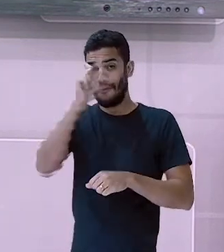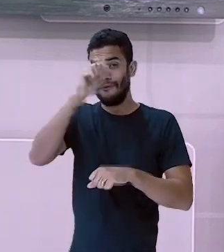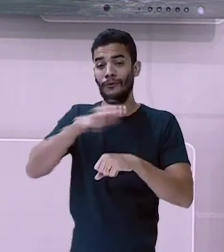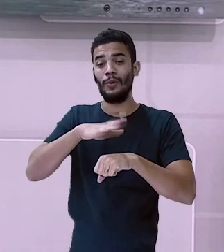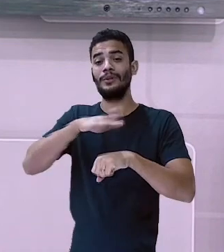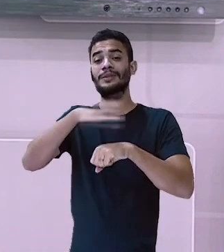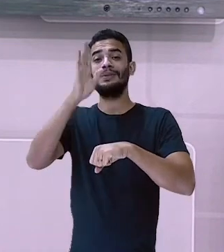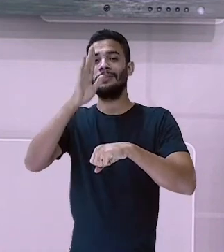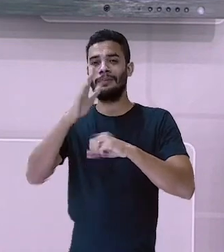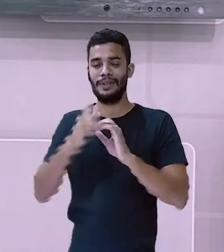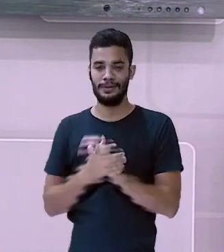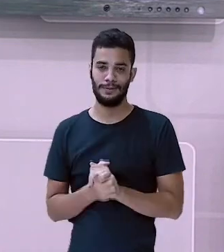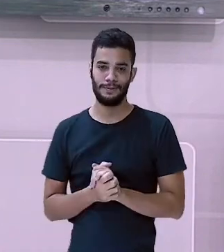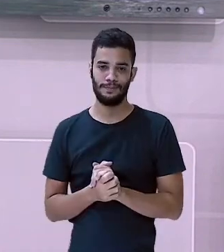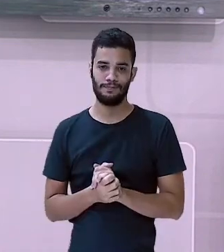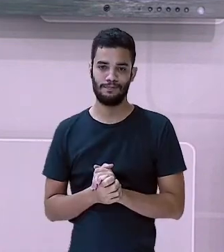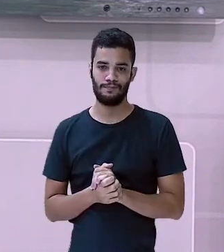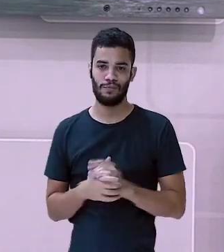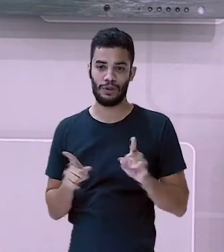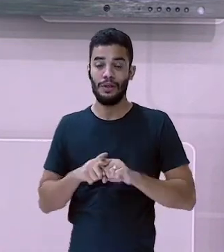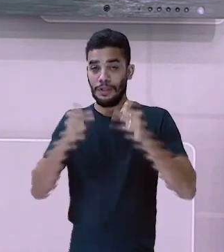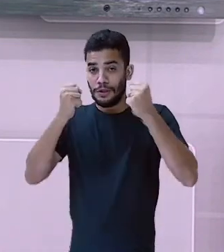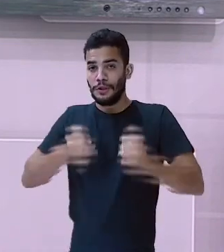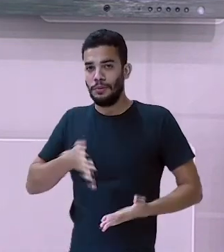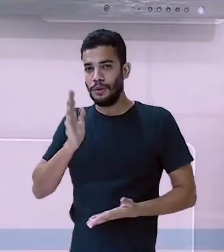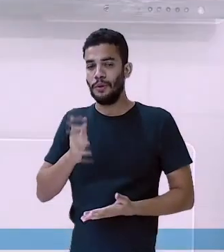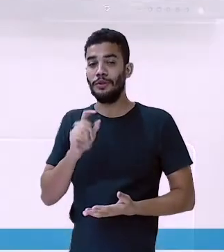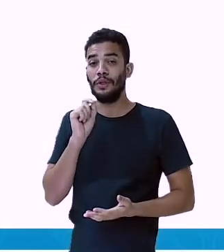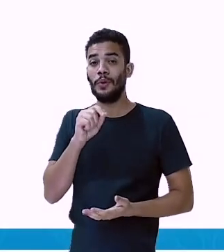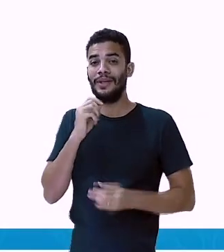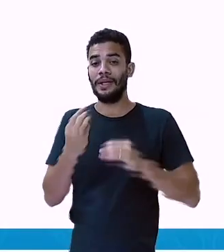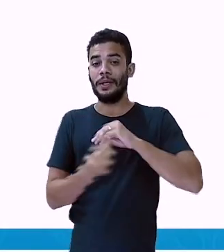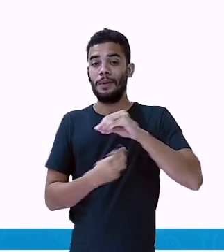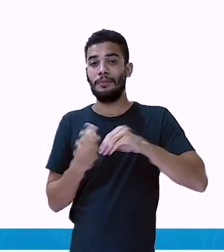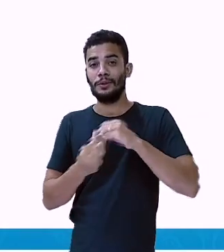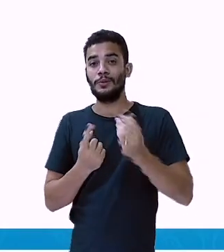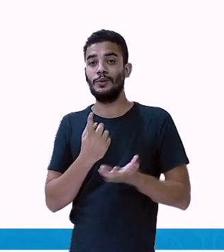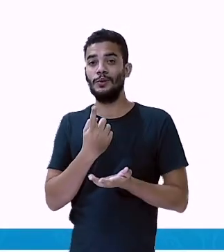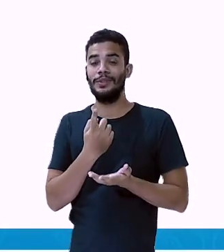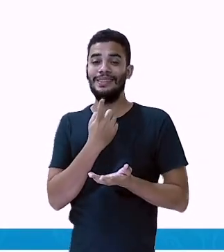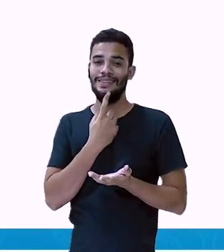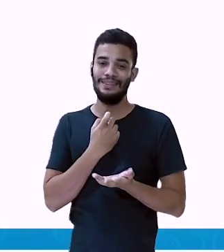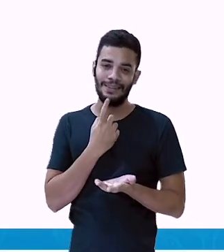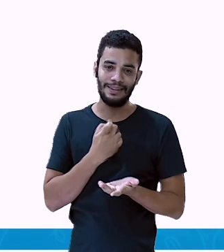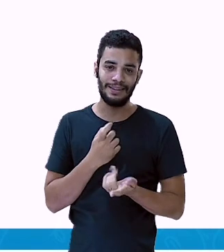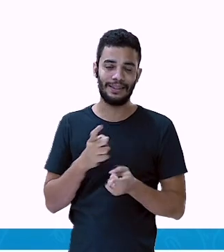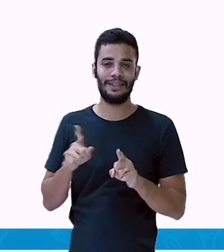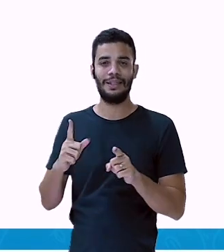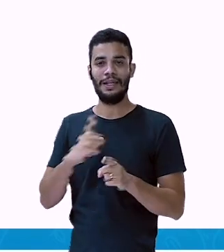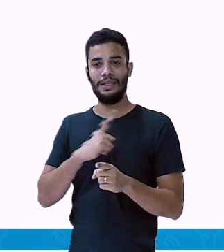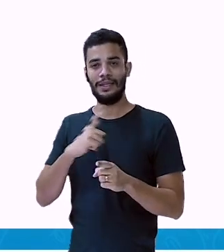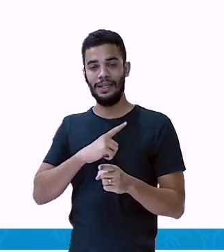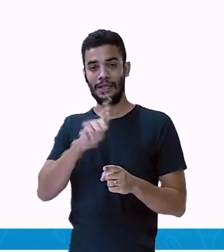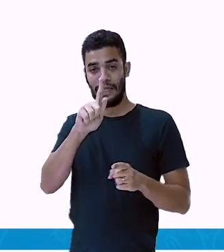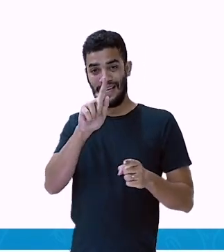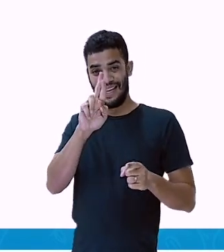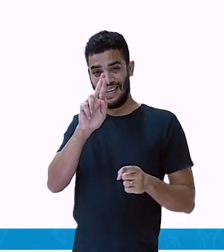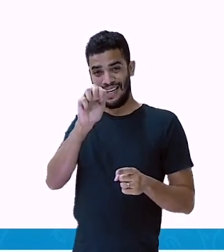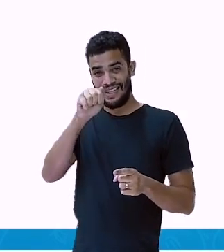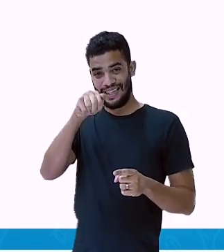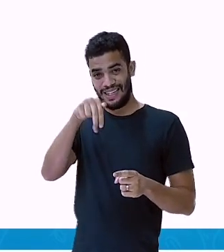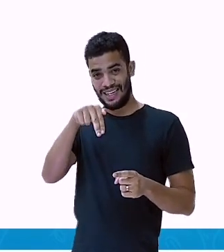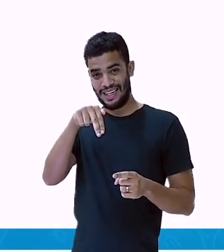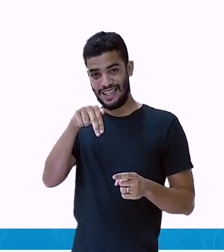precioso, como é importante. Temos aqui granito, uma rocha, e visualmente a gente já